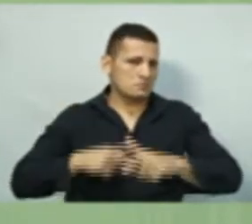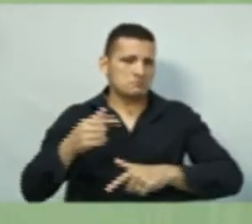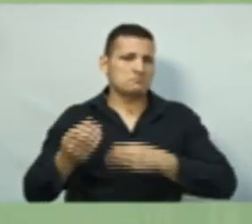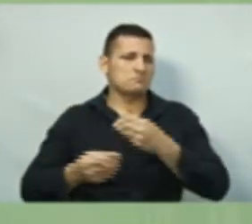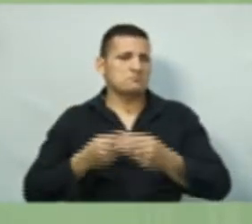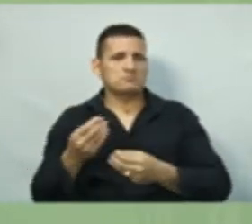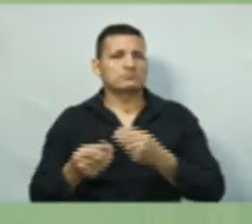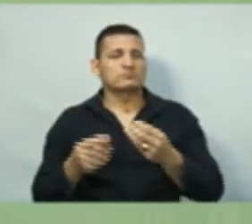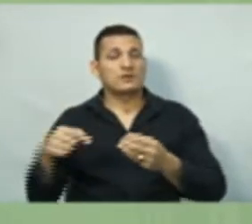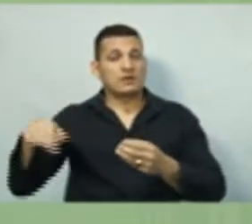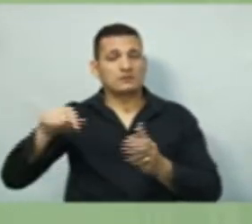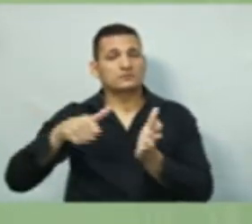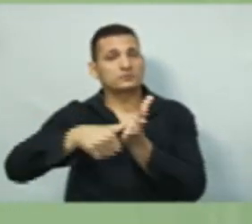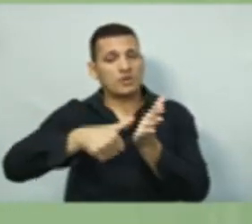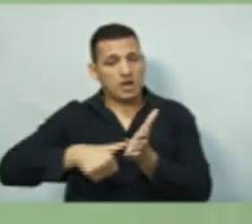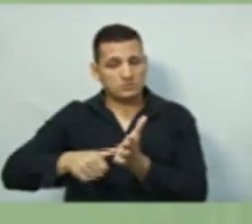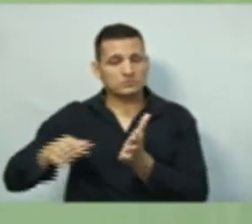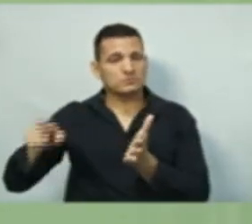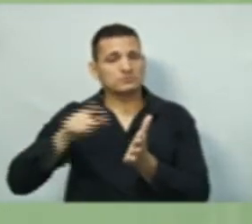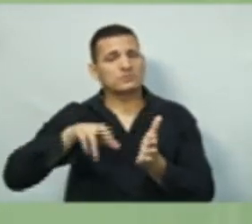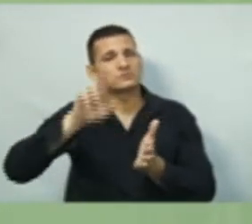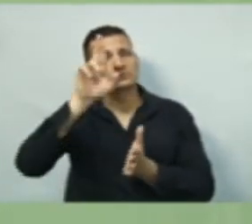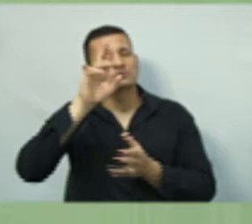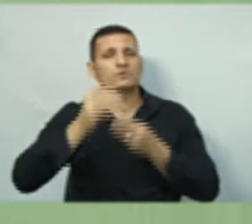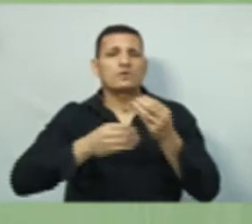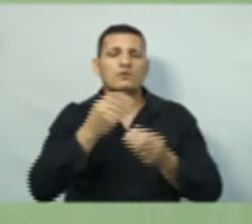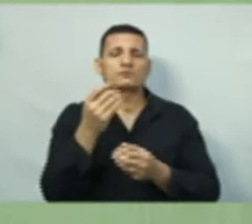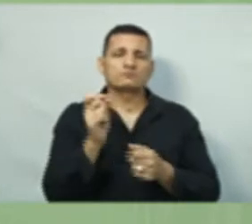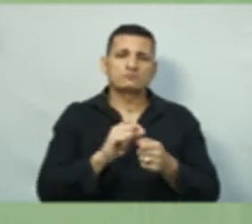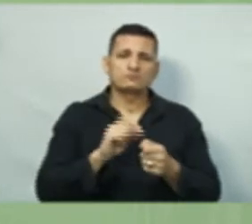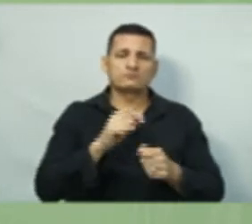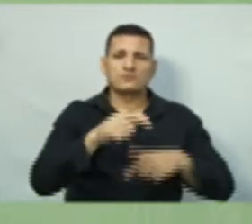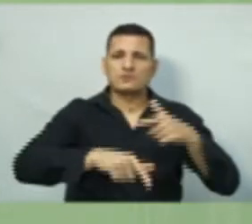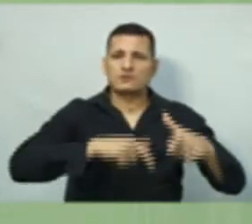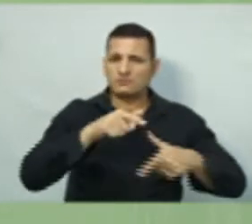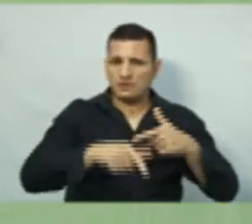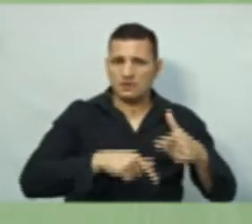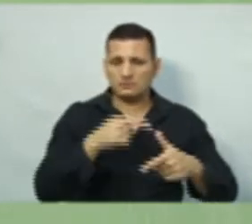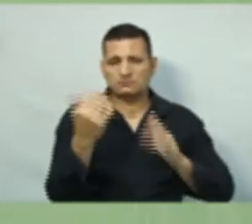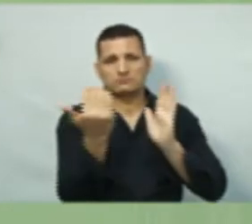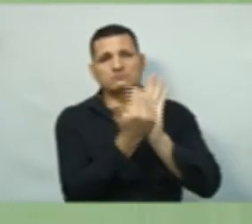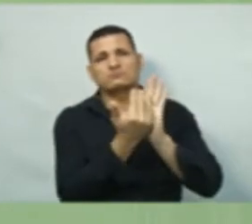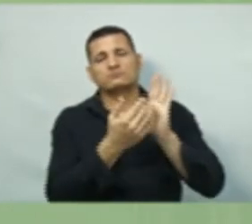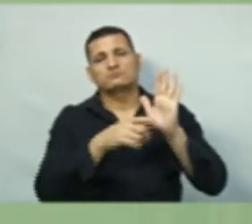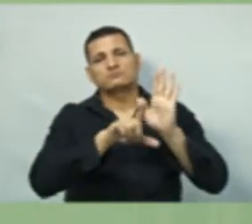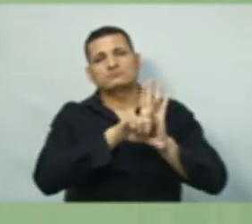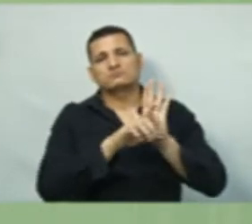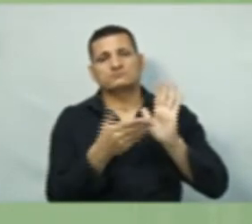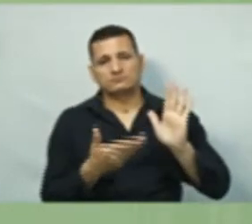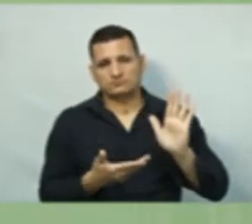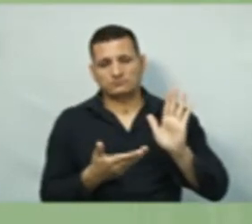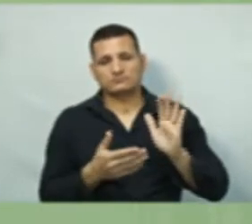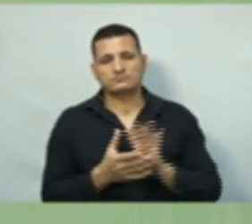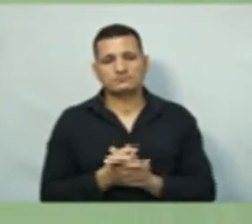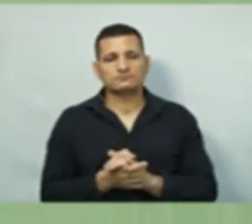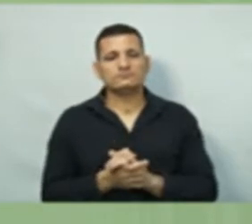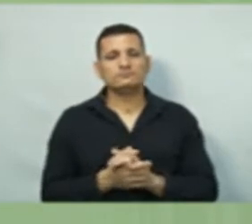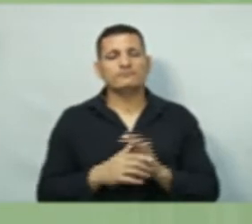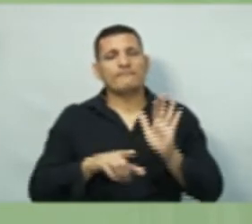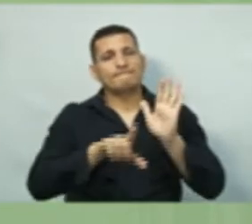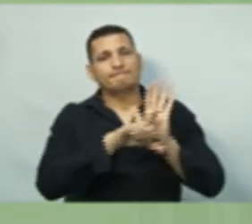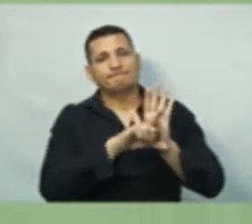e os sócios decidem sobre a forma de execução dos trabalhos nos termos da lei. A